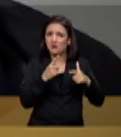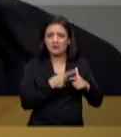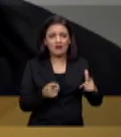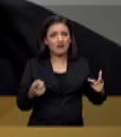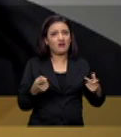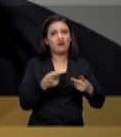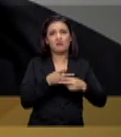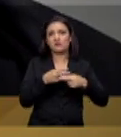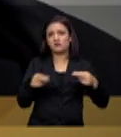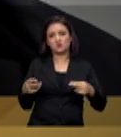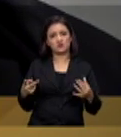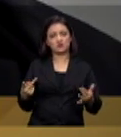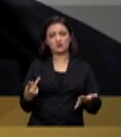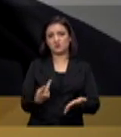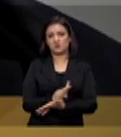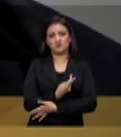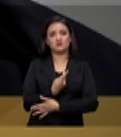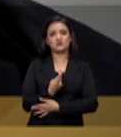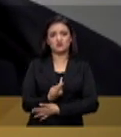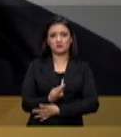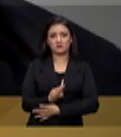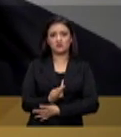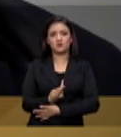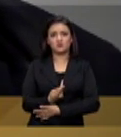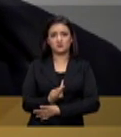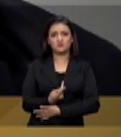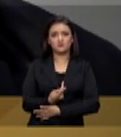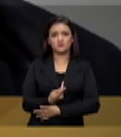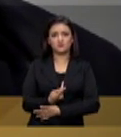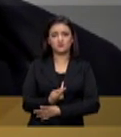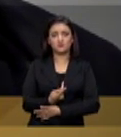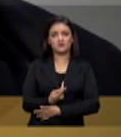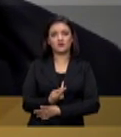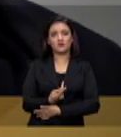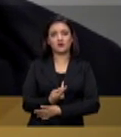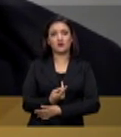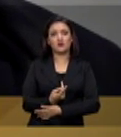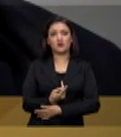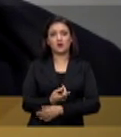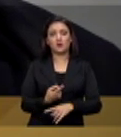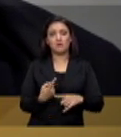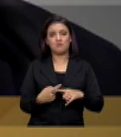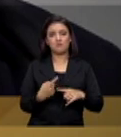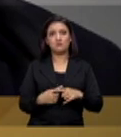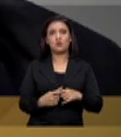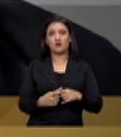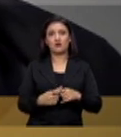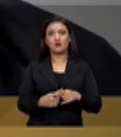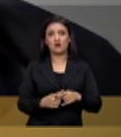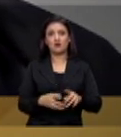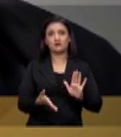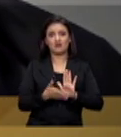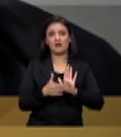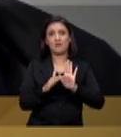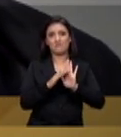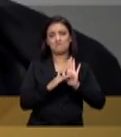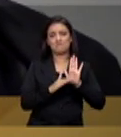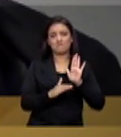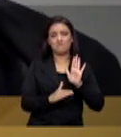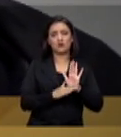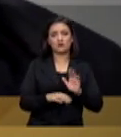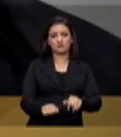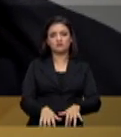sabemos. Ao fundo, tarja verde e amarela e parte do brasão em parede clara. Falta do plenário. Gostaria de fazer uma